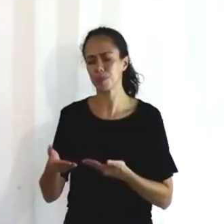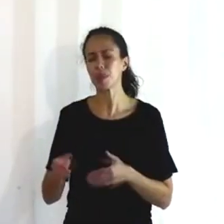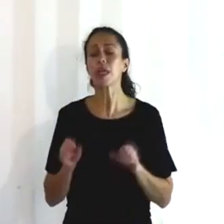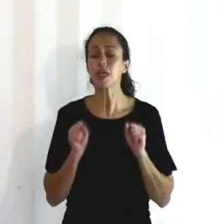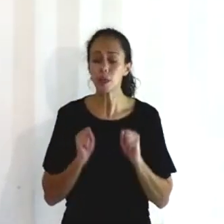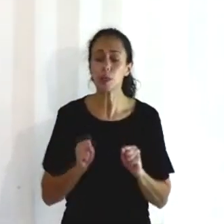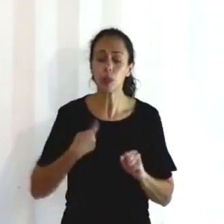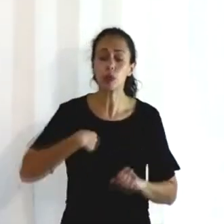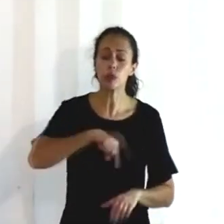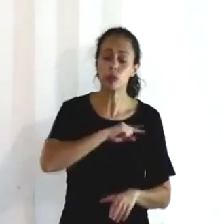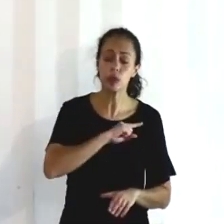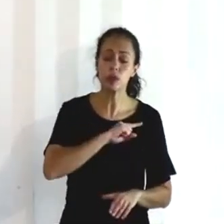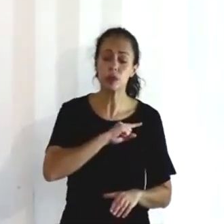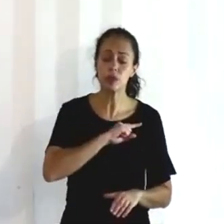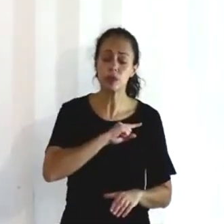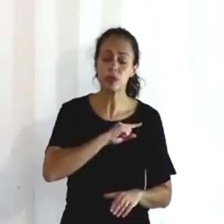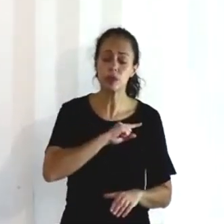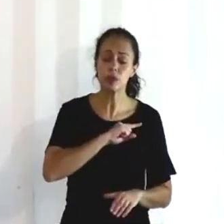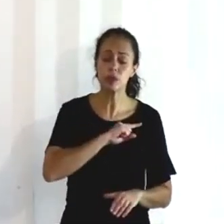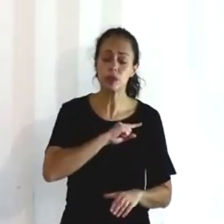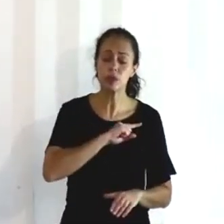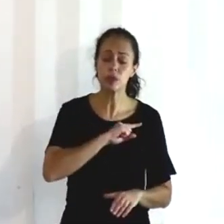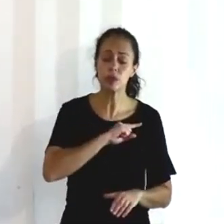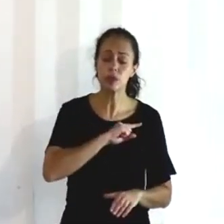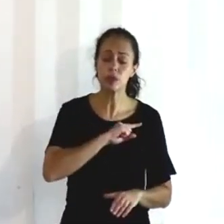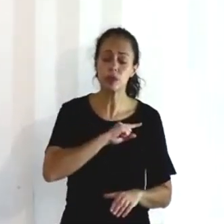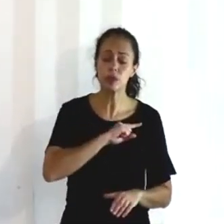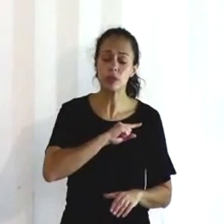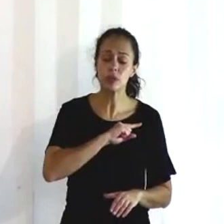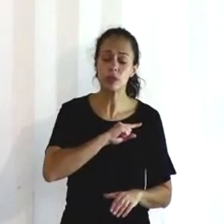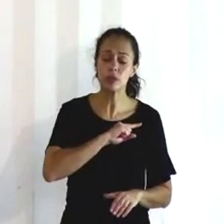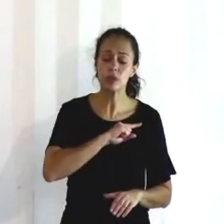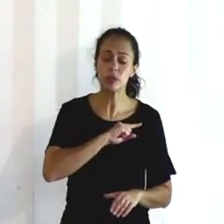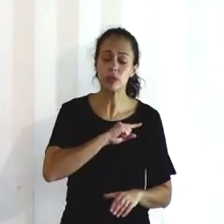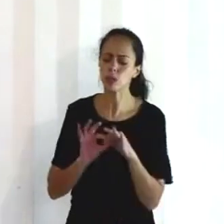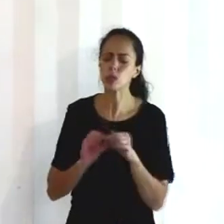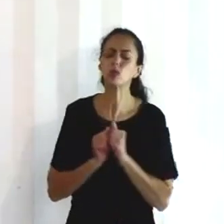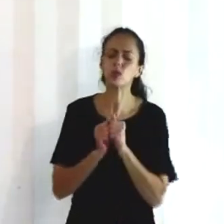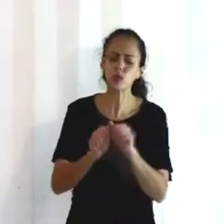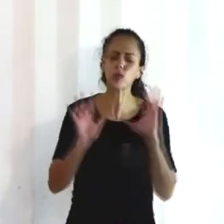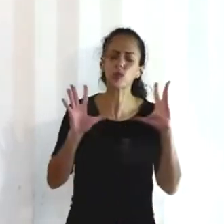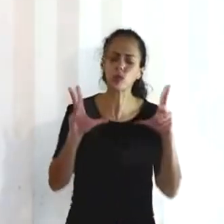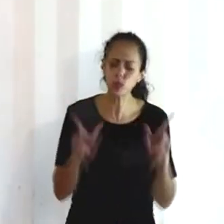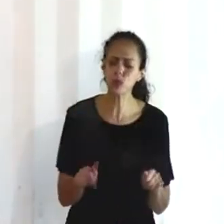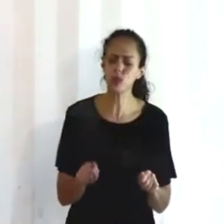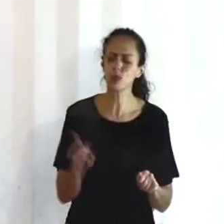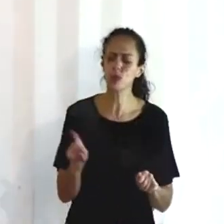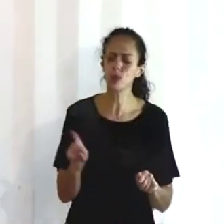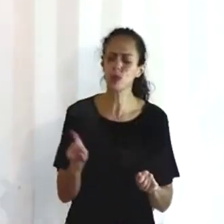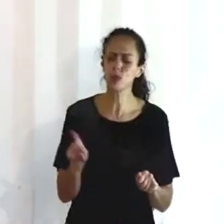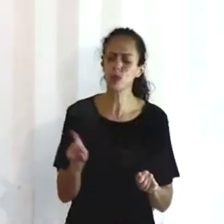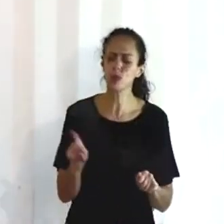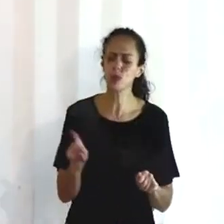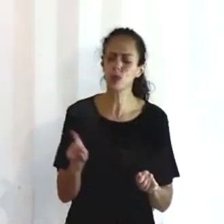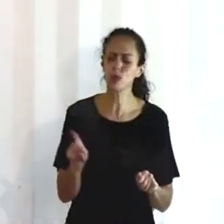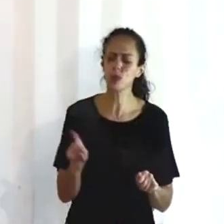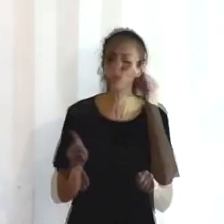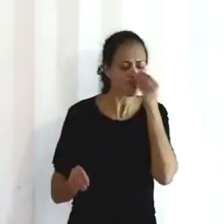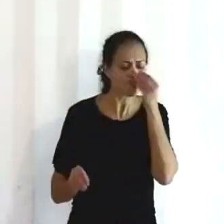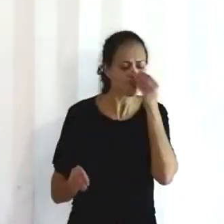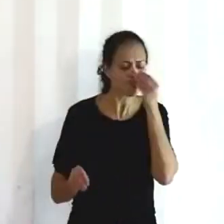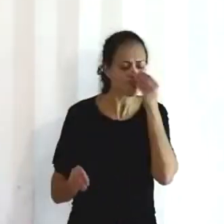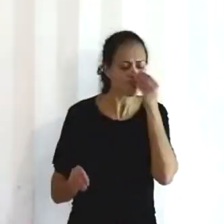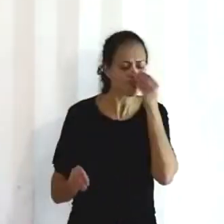problemáticas e não excluamos pessoas problemáticas por entender que as pessoas que cometem